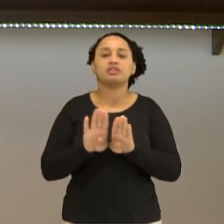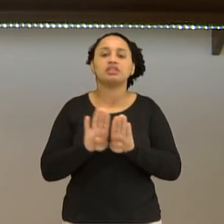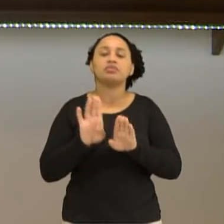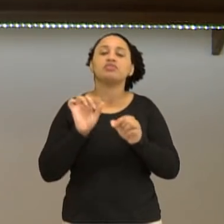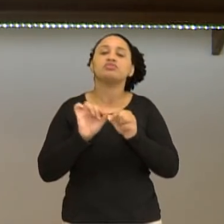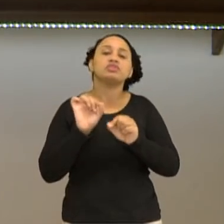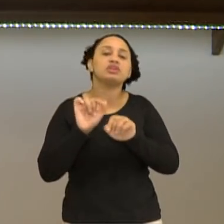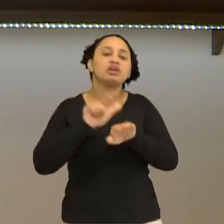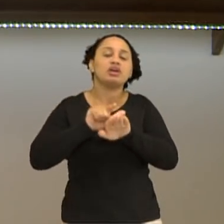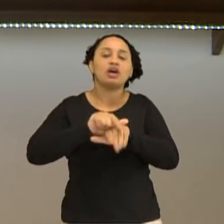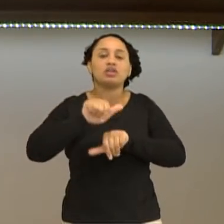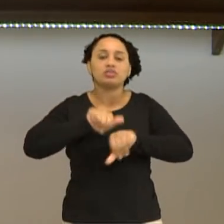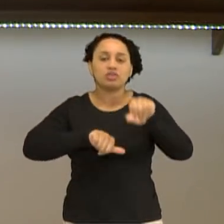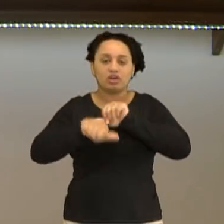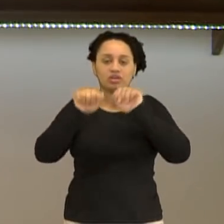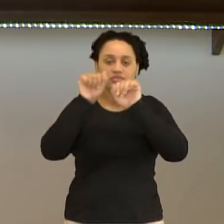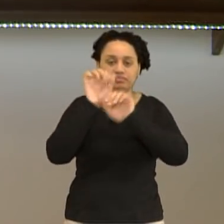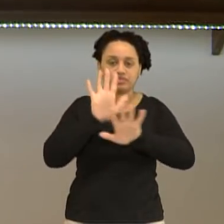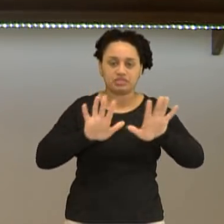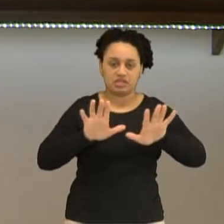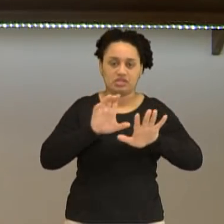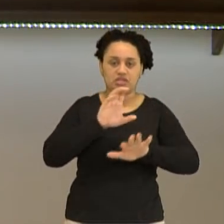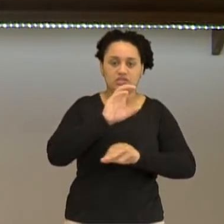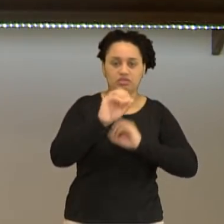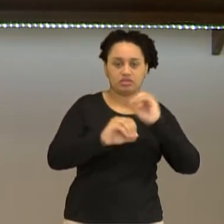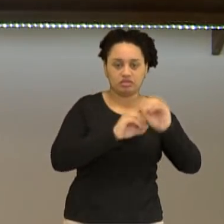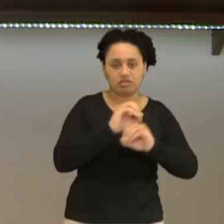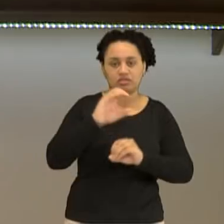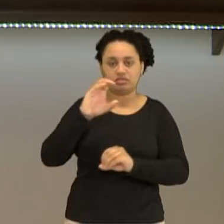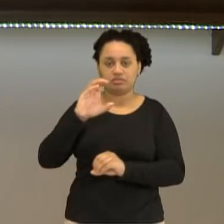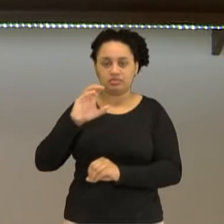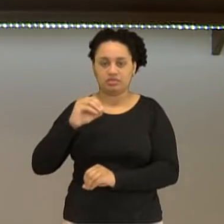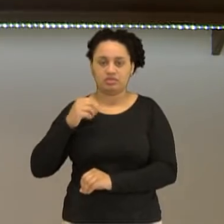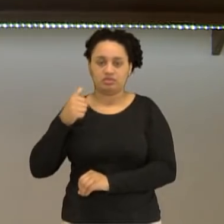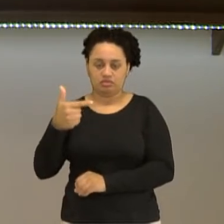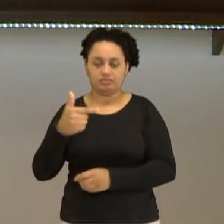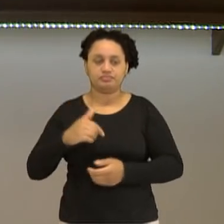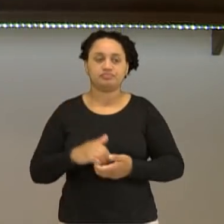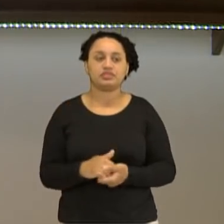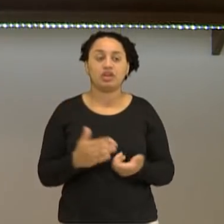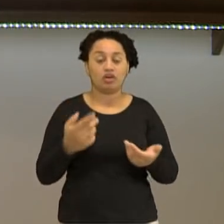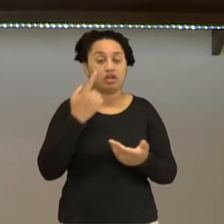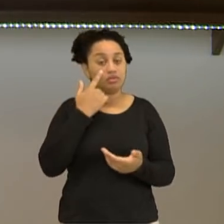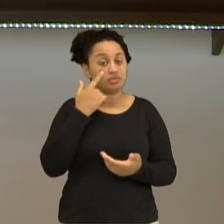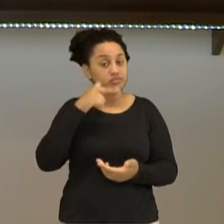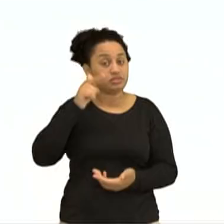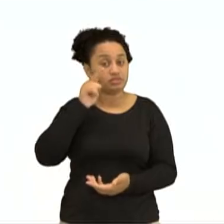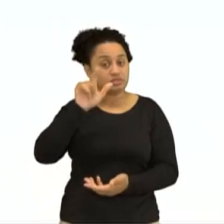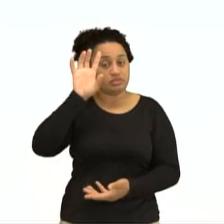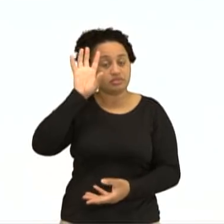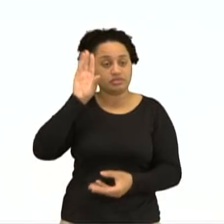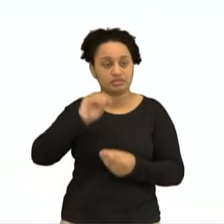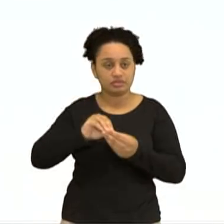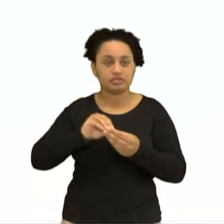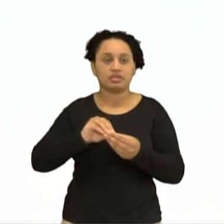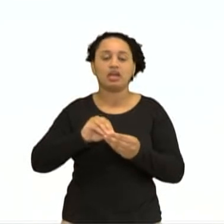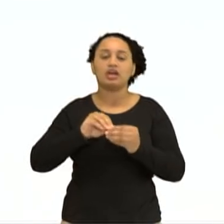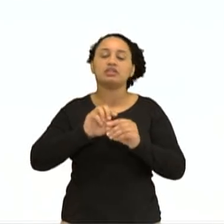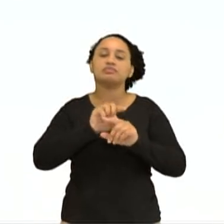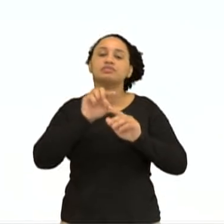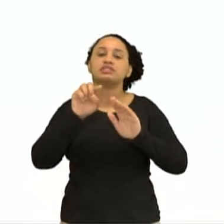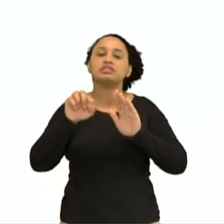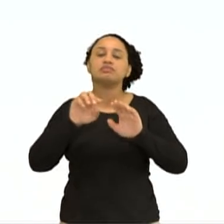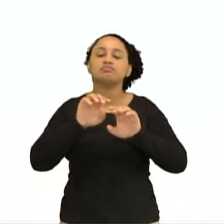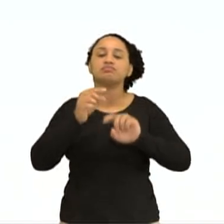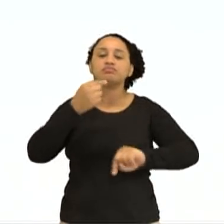gente chama de troca gasosa, tá bom? Bom, isso aí. Vamos ver se vocês entenderam, pessoal. Sobre o sistema